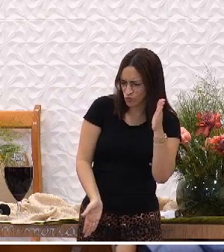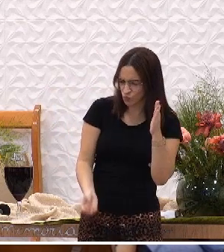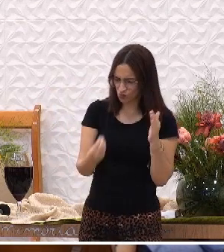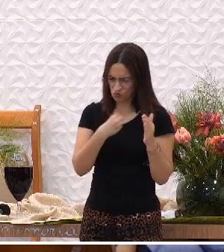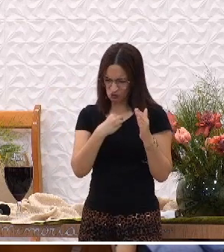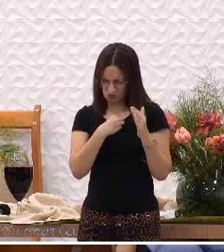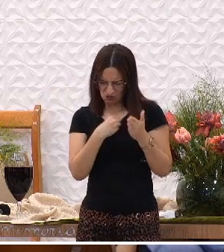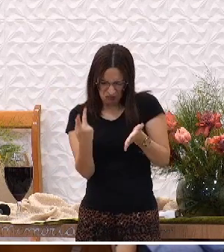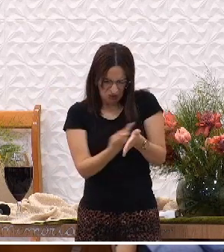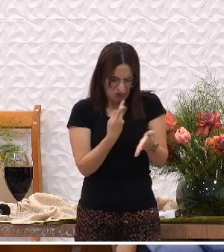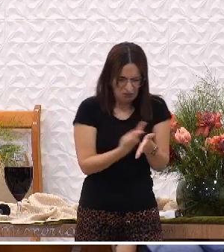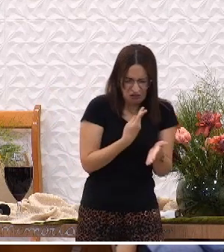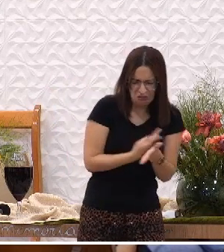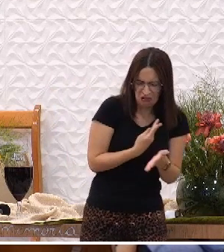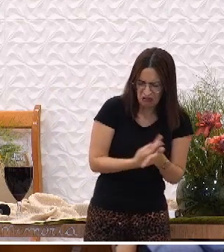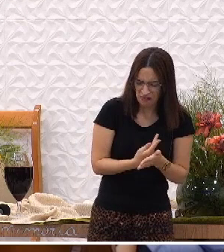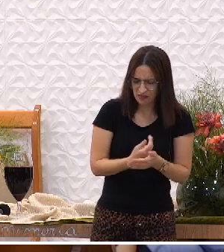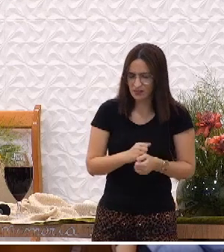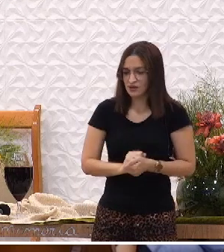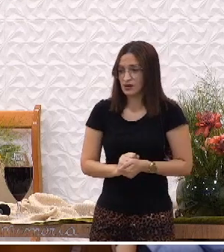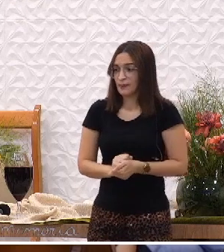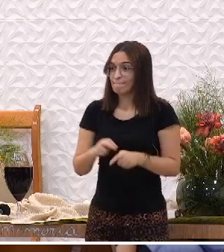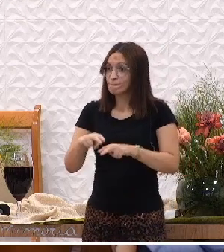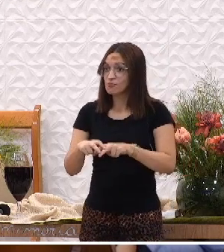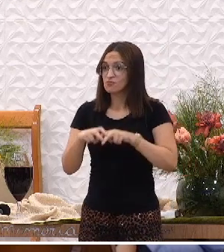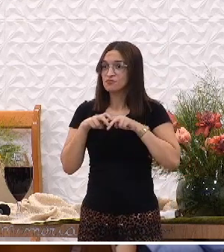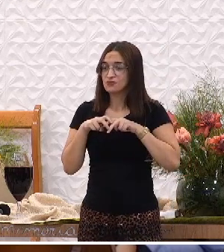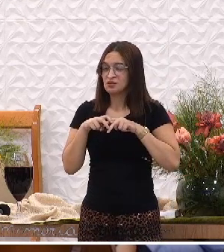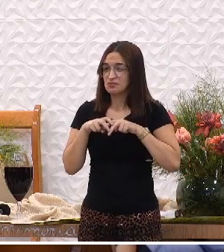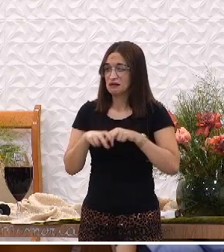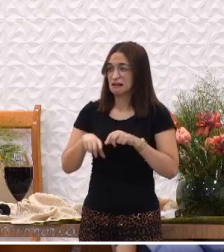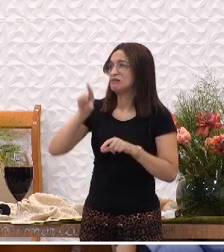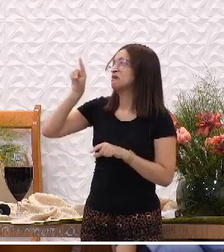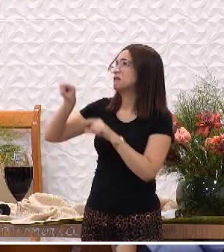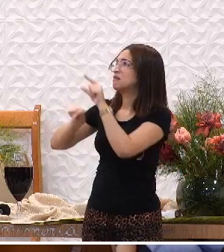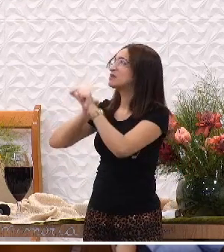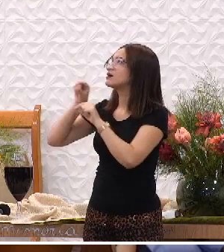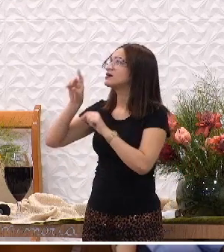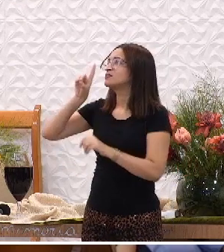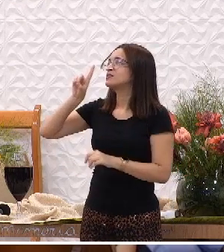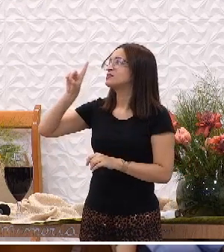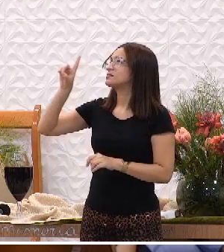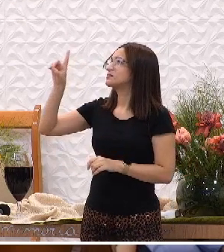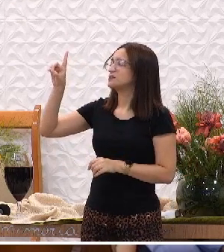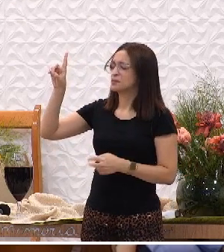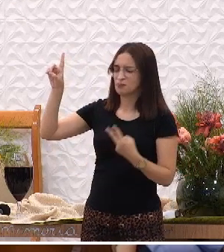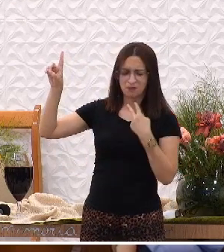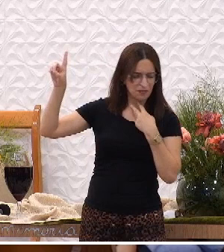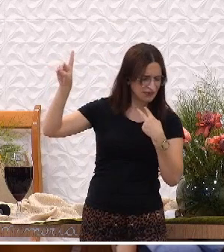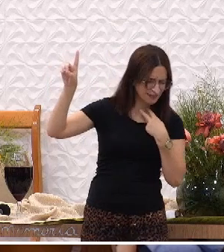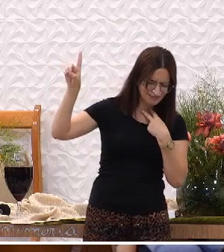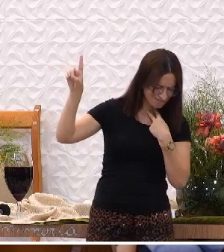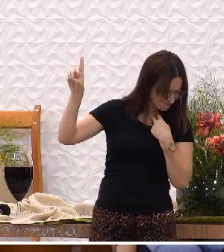totalmente impossibilitados de escolher Deus. Essa é uma doutrina que a gente conhece muito, a gente vê muito isso em toda a Bíblia